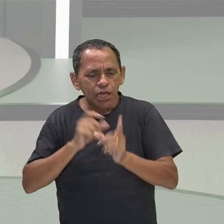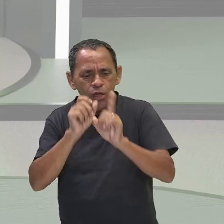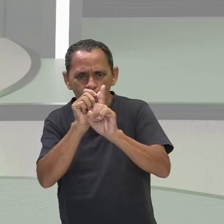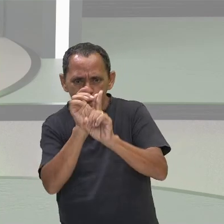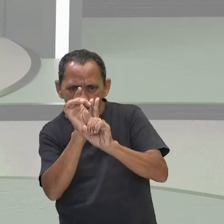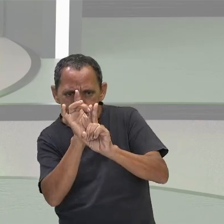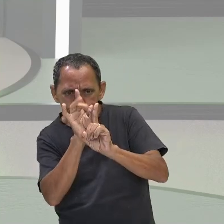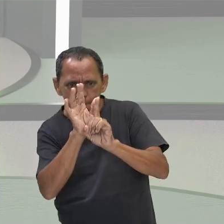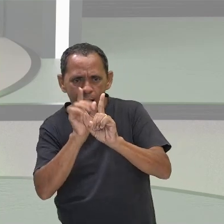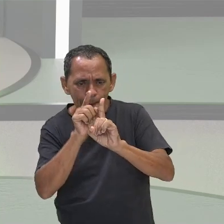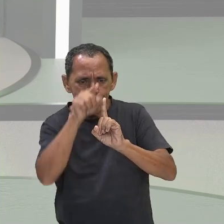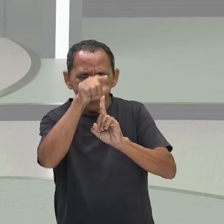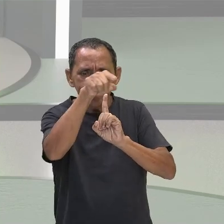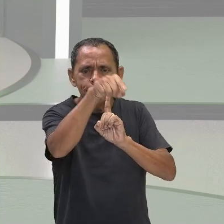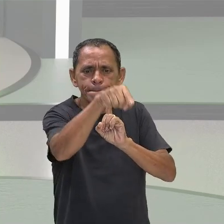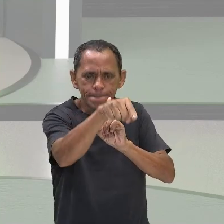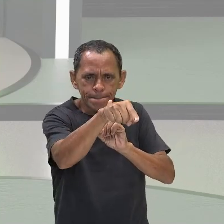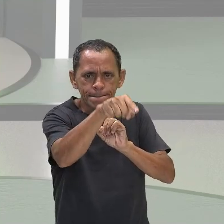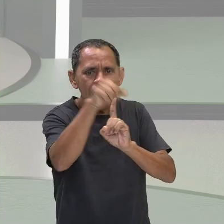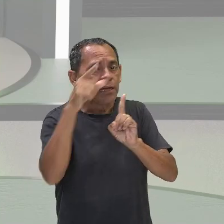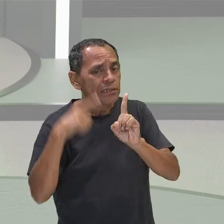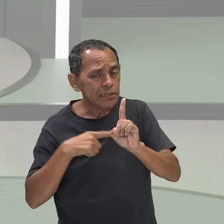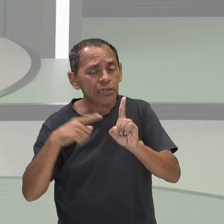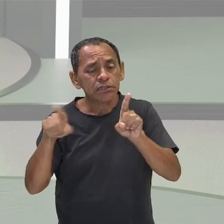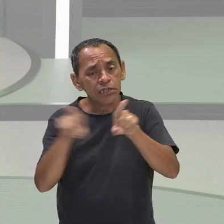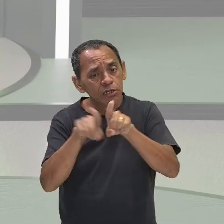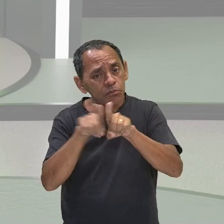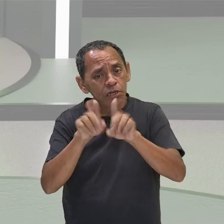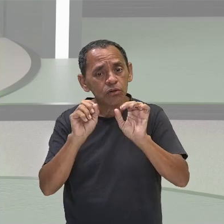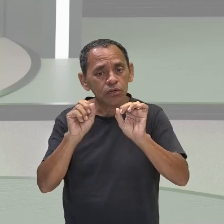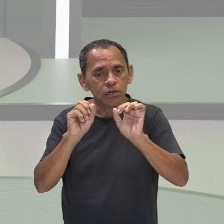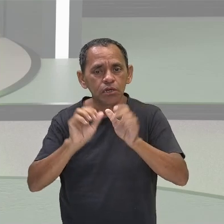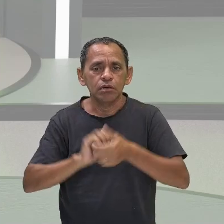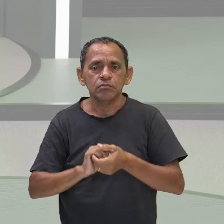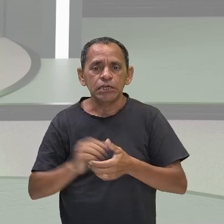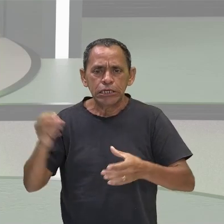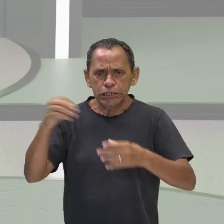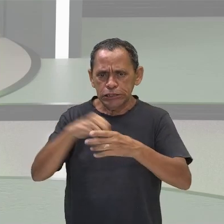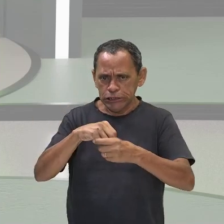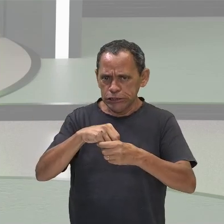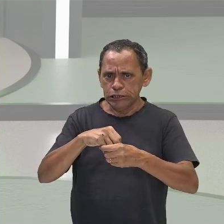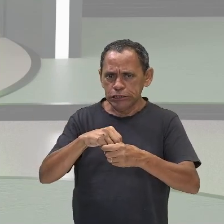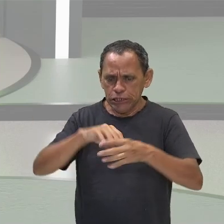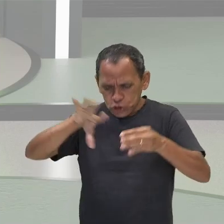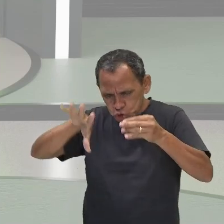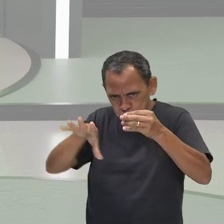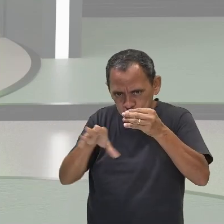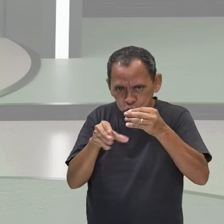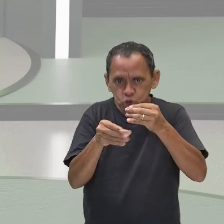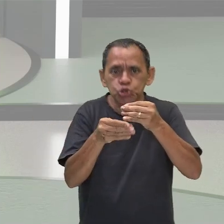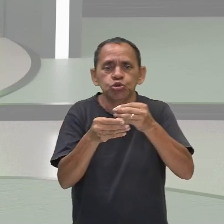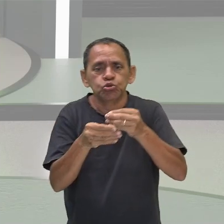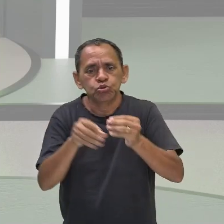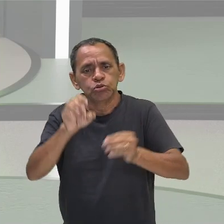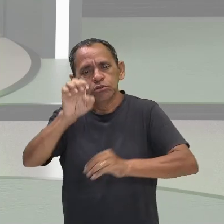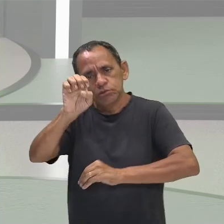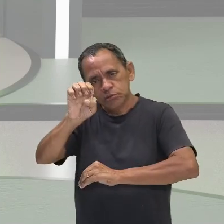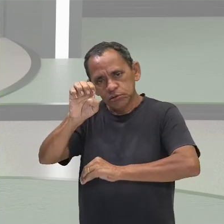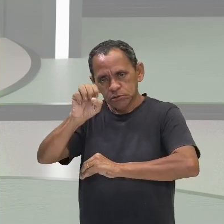ejaculação desse sêmen, vai ter ali, né, compondo esse sêmen, espermatozoides